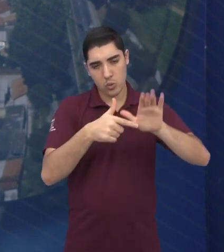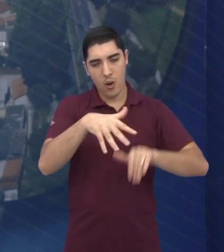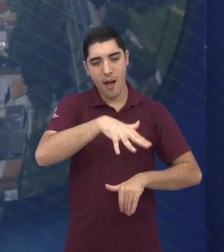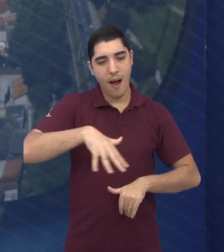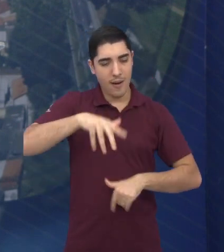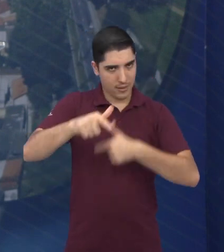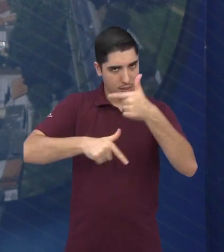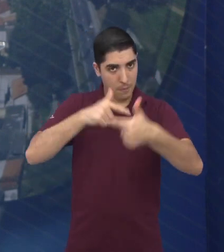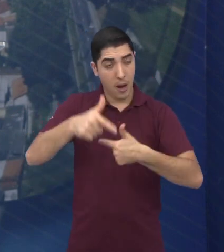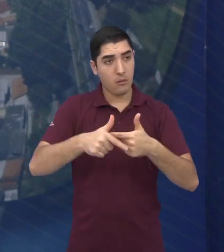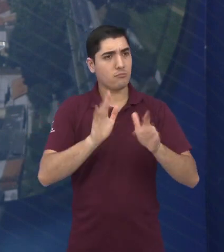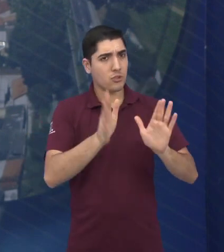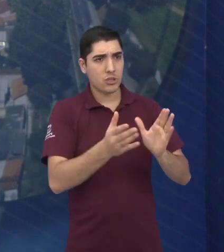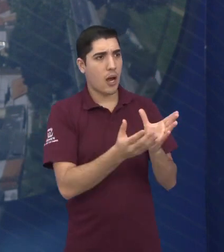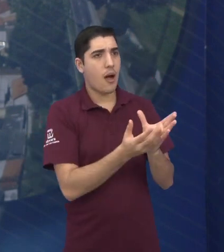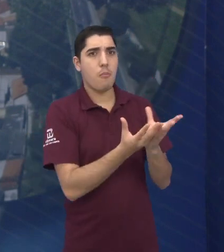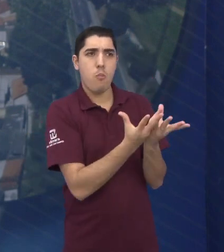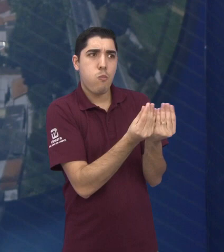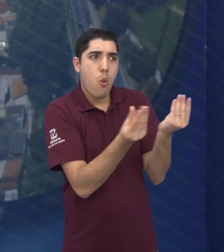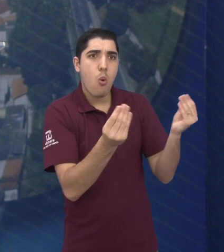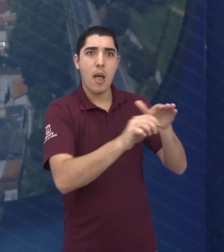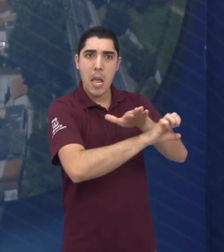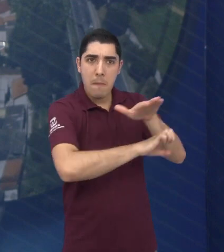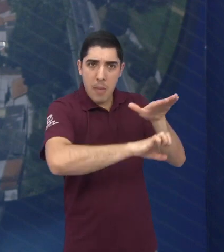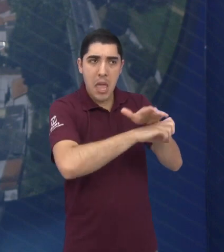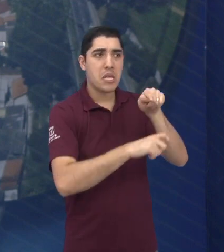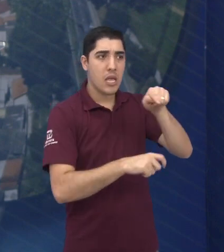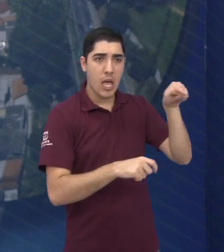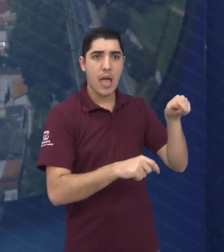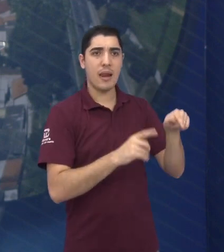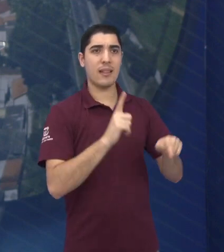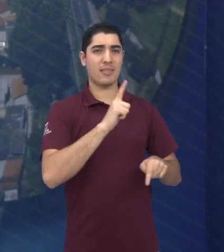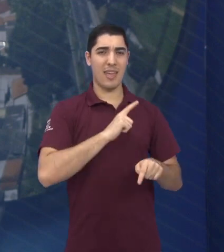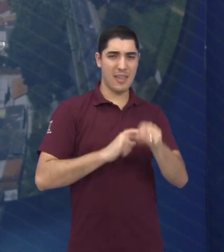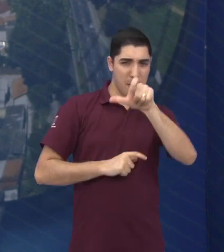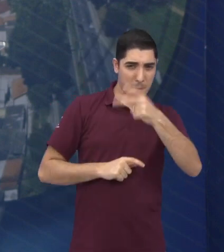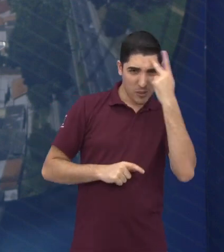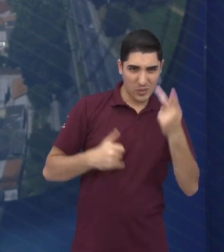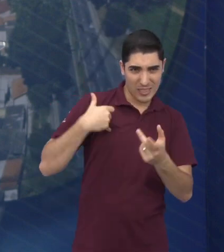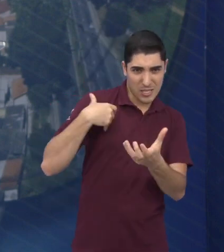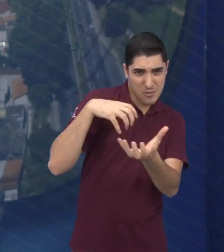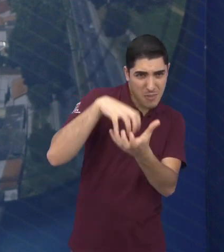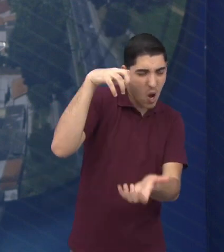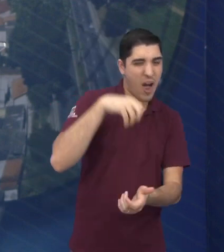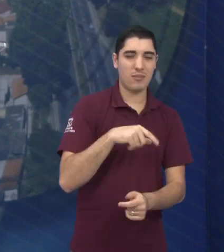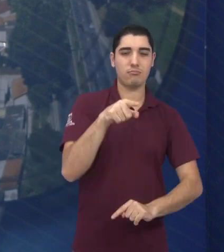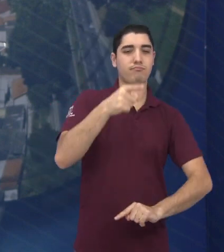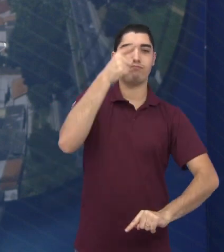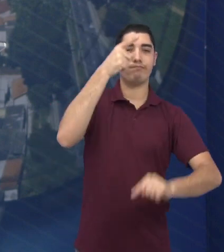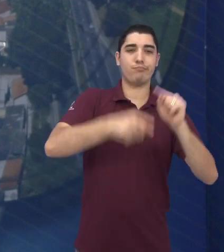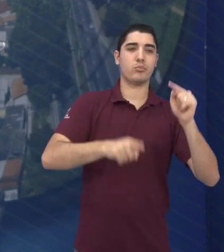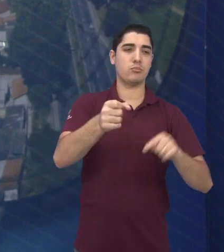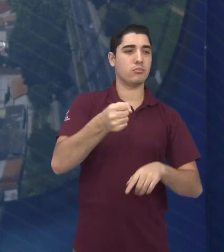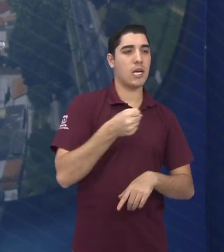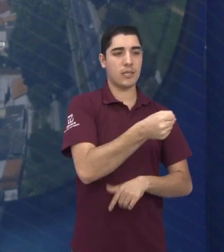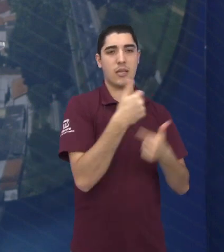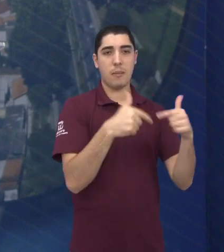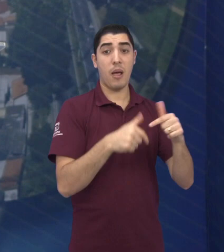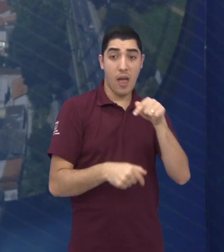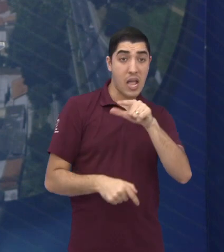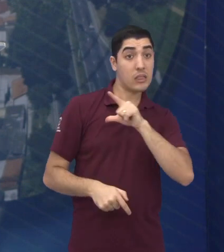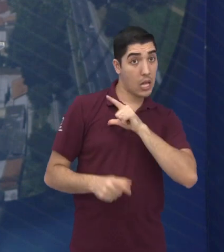mercado de trabalho. Muitas empresas, inclusive, né, acabam barrando quando a pessoa tem uma certa idade, apesar da